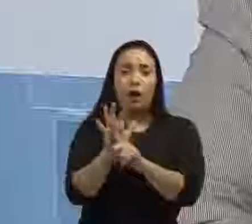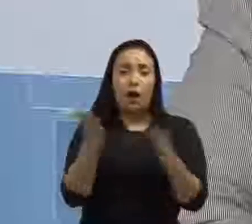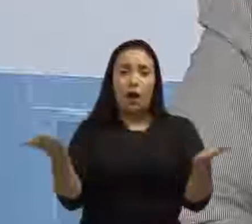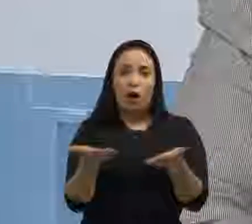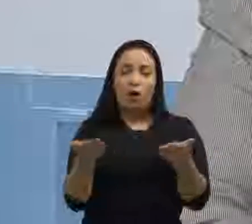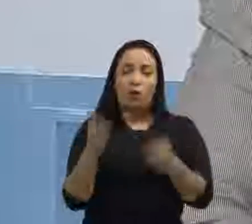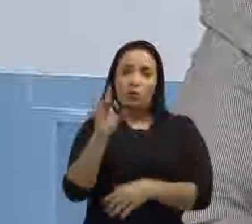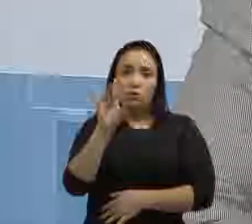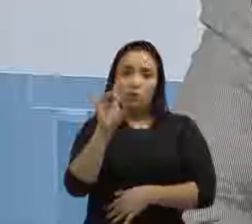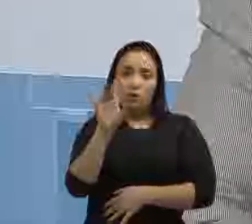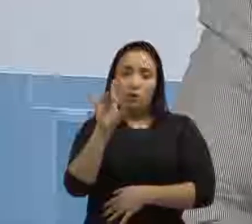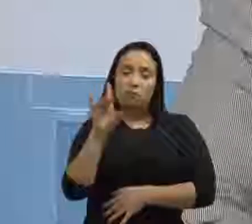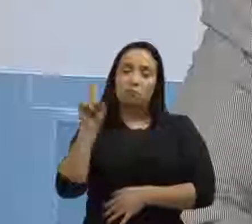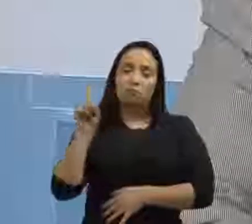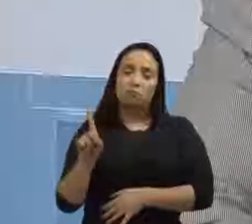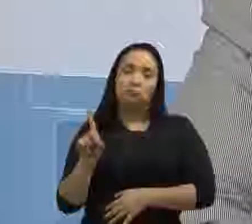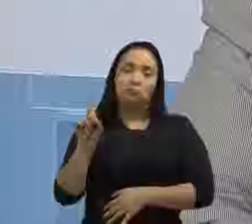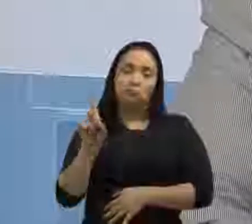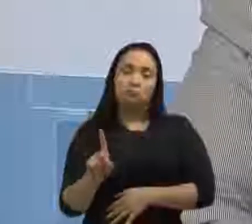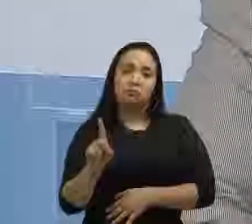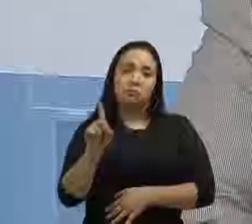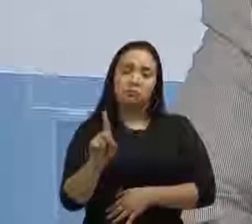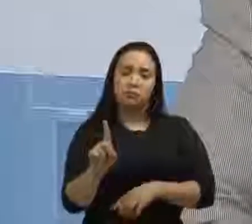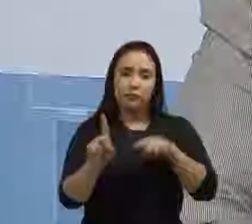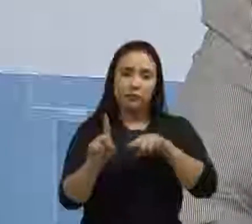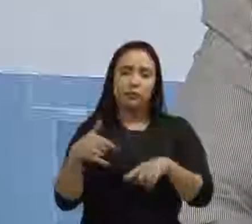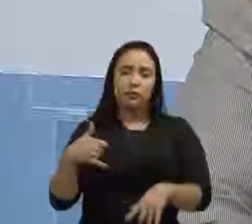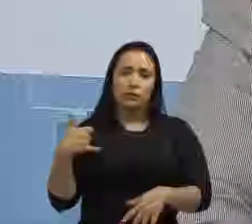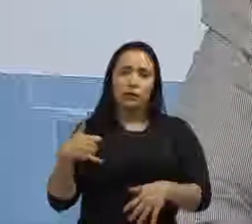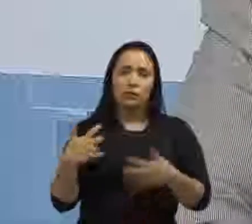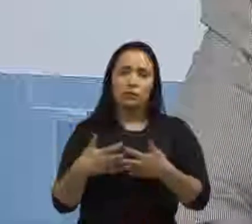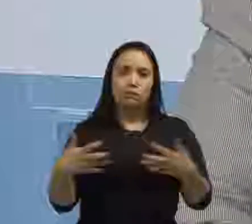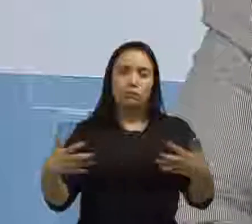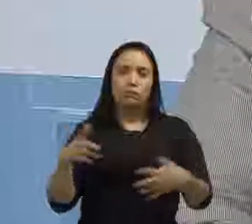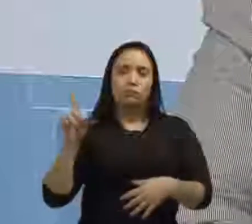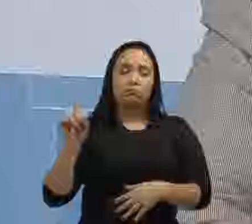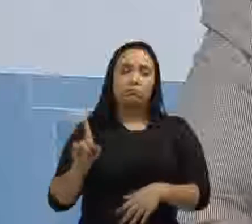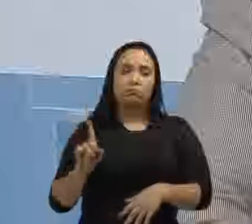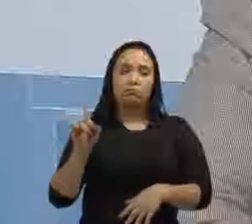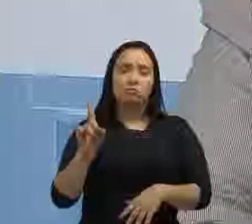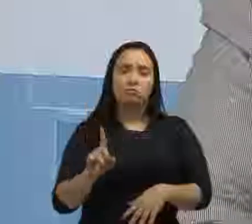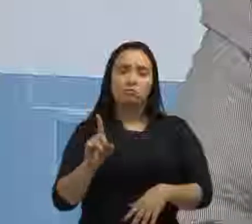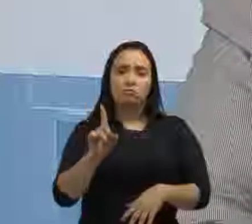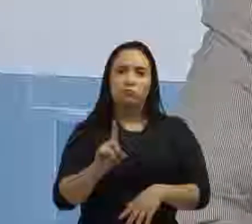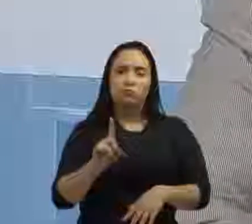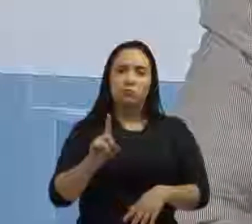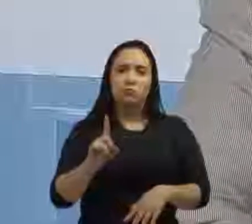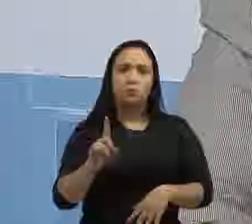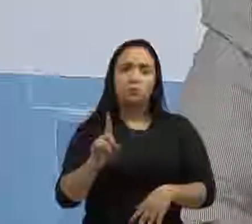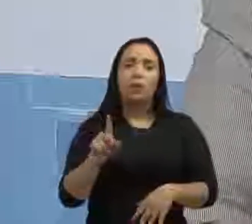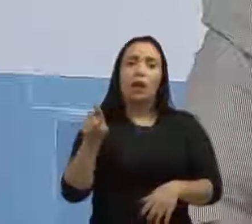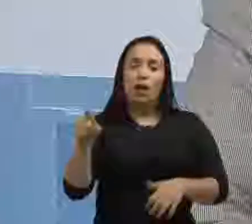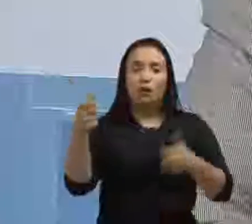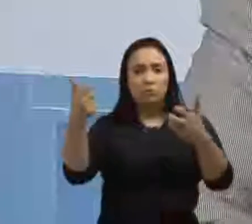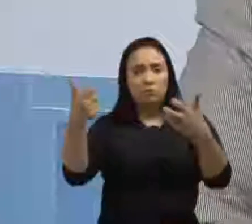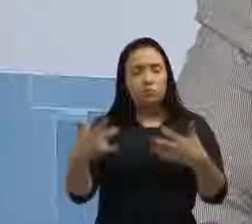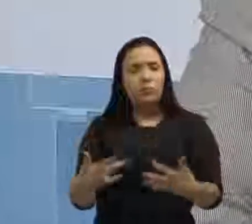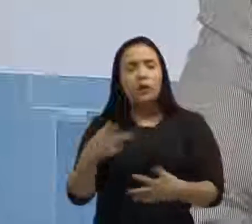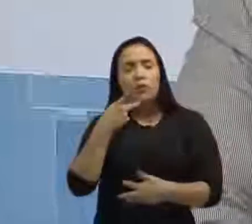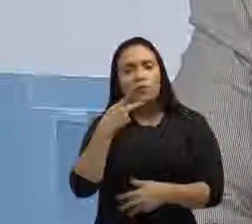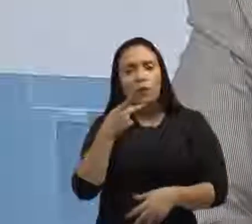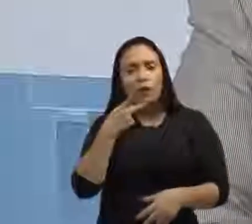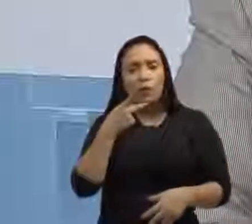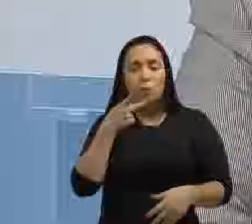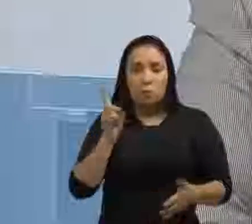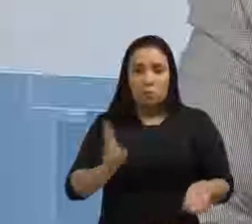estava sozinho, isolado no canto, em pé, um homem já de idade, em pé, ninguém nem olhava. E ele me relatou isso. As